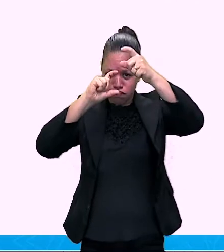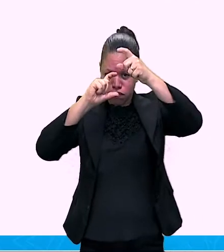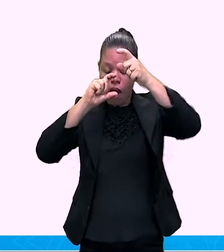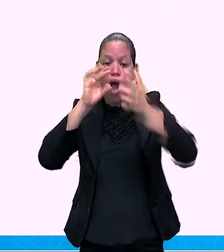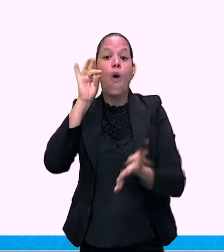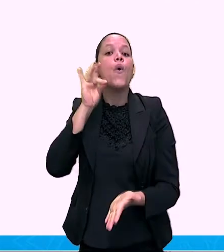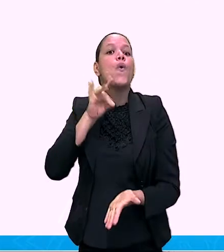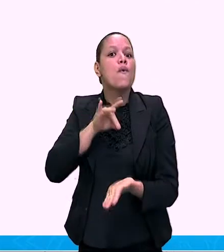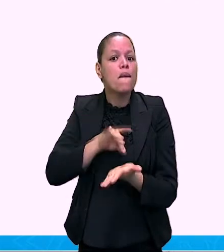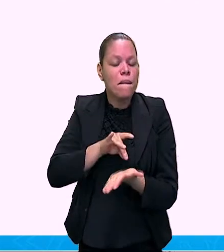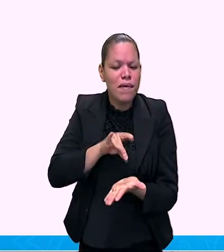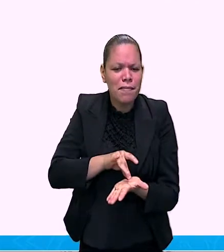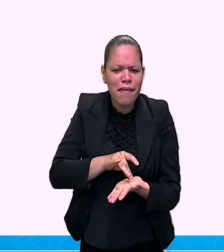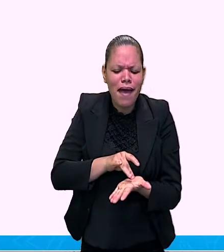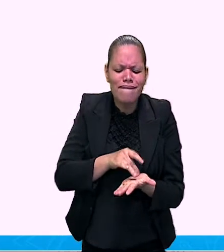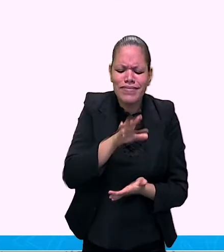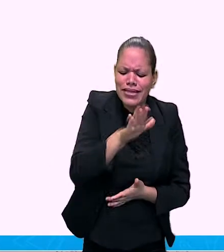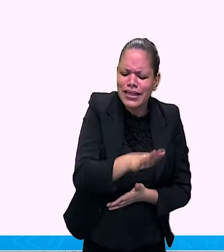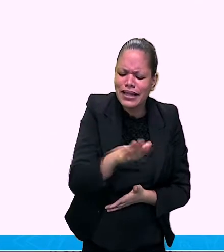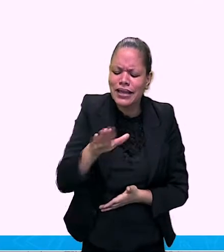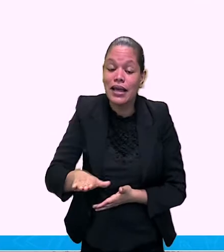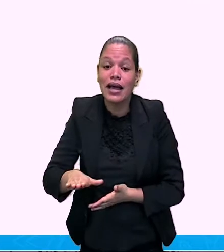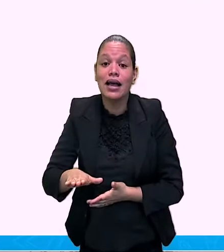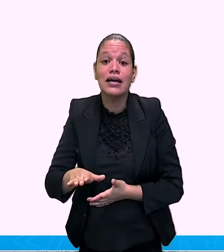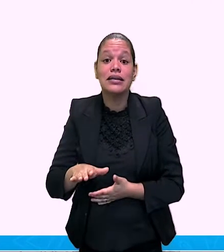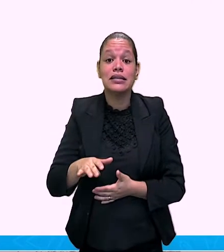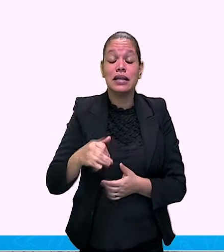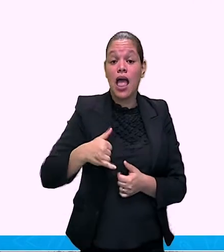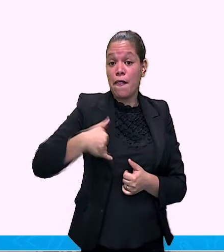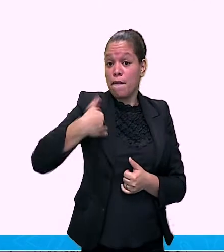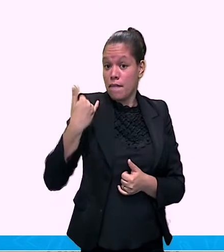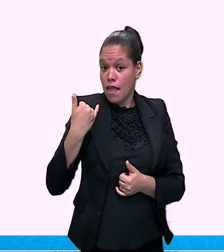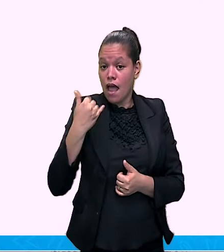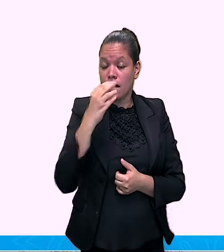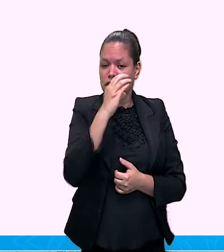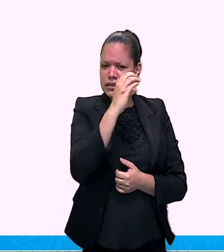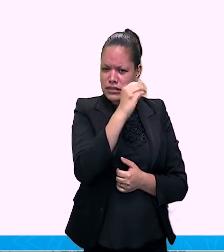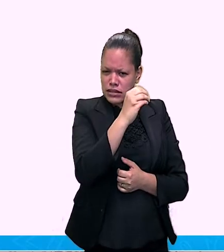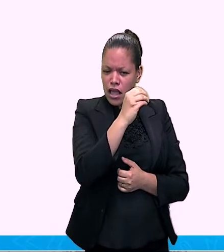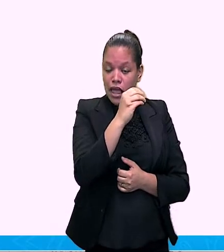anos, mais da metade delas, ou seja,